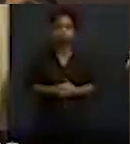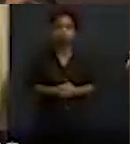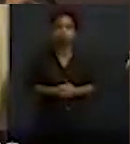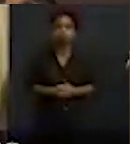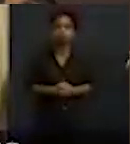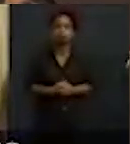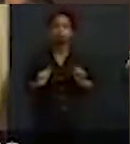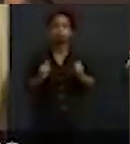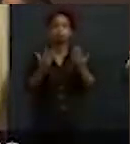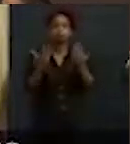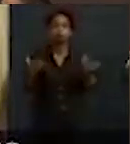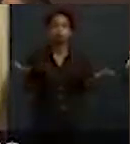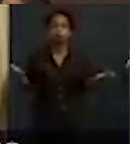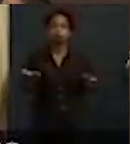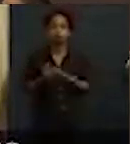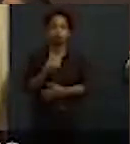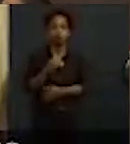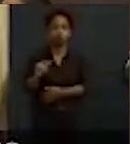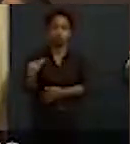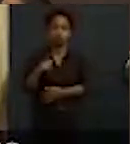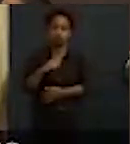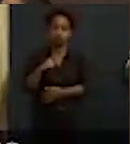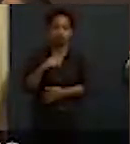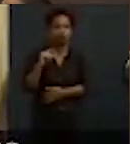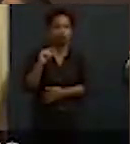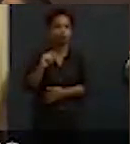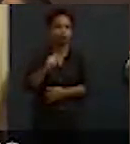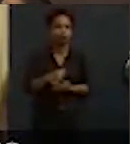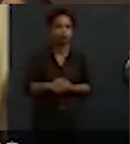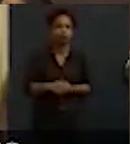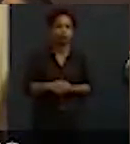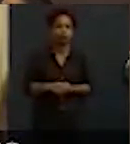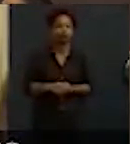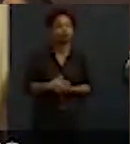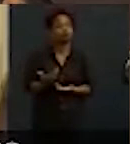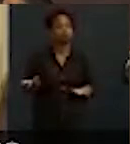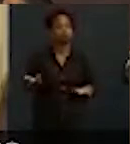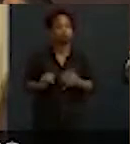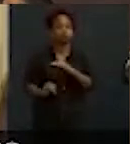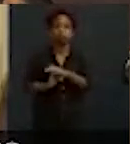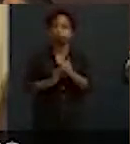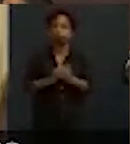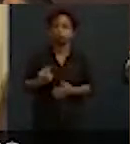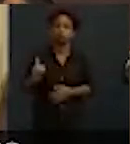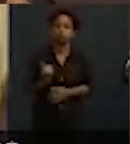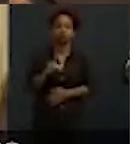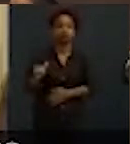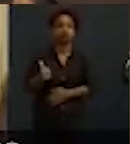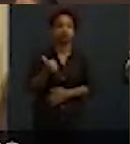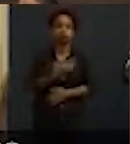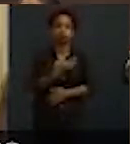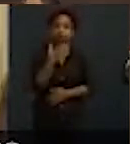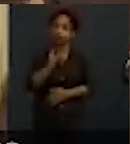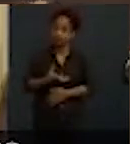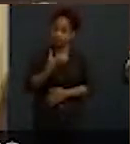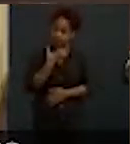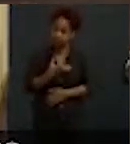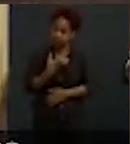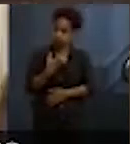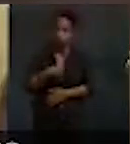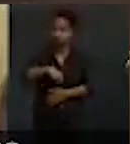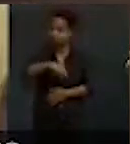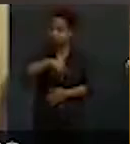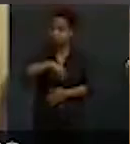Comemora-se hoje a data magna de nossa instituição, que é celebrada no dia 14 de dezembro. Neste